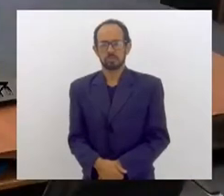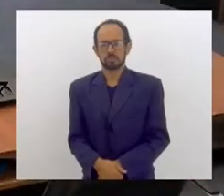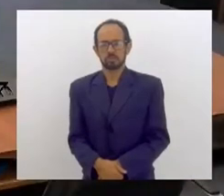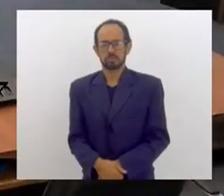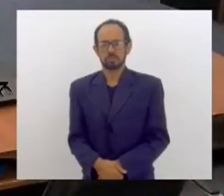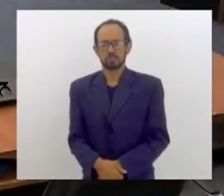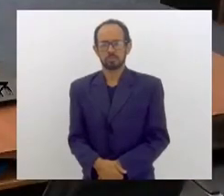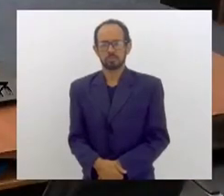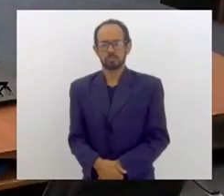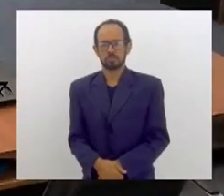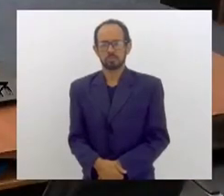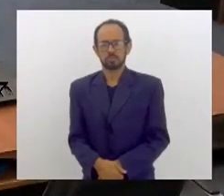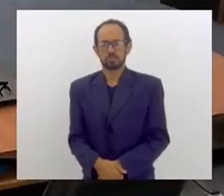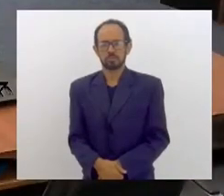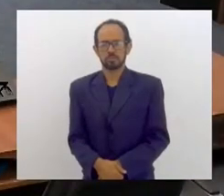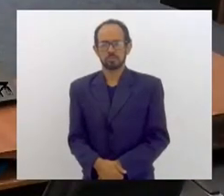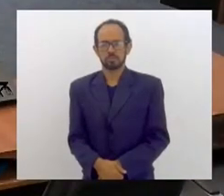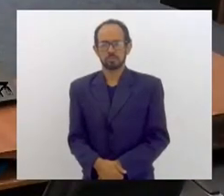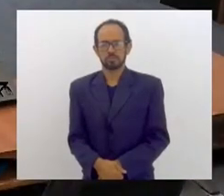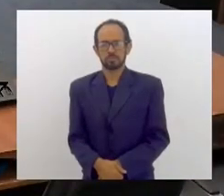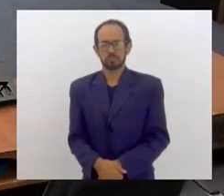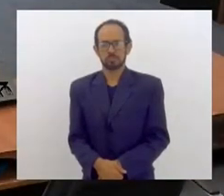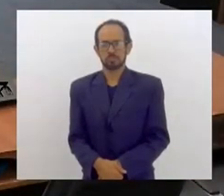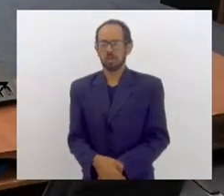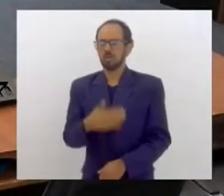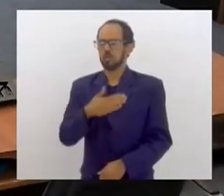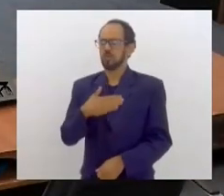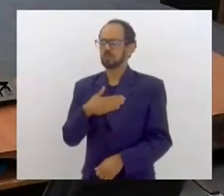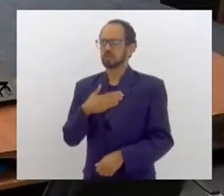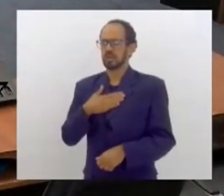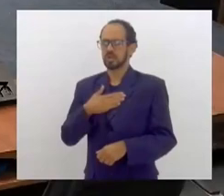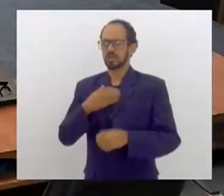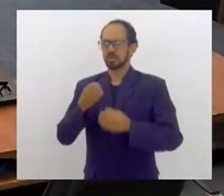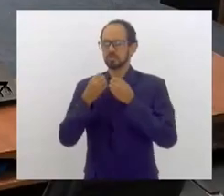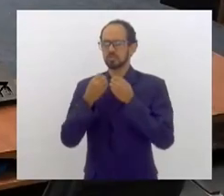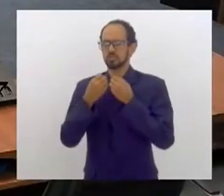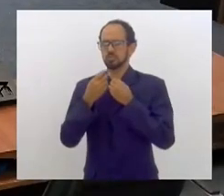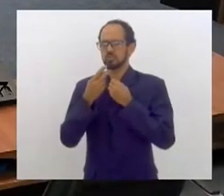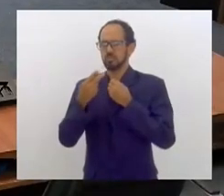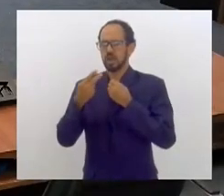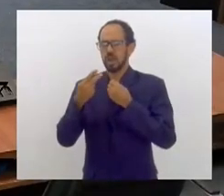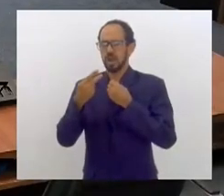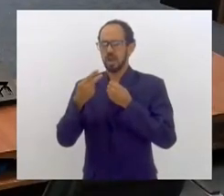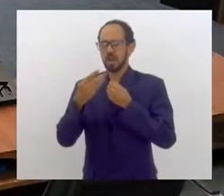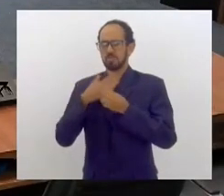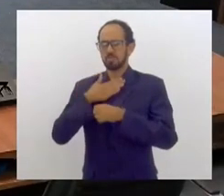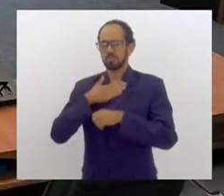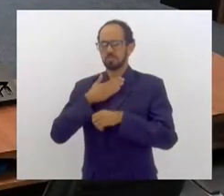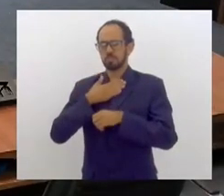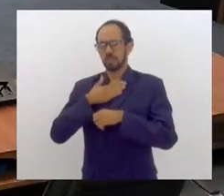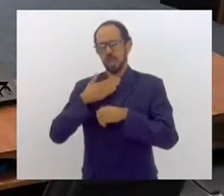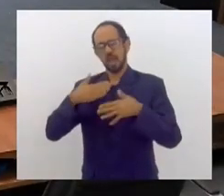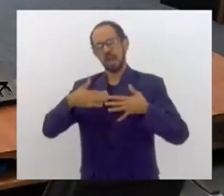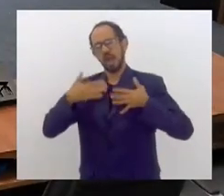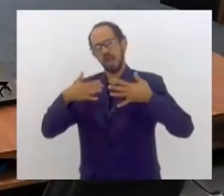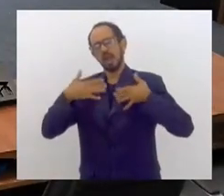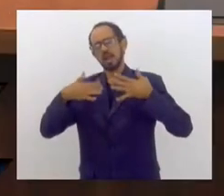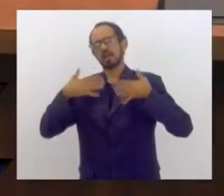Presidente, pela ordem. Segundo, eu queria externar aqui a minha